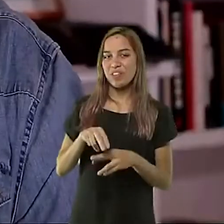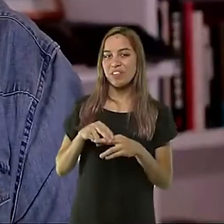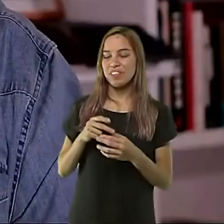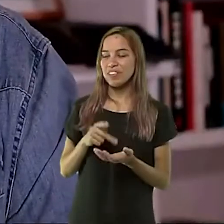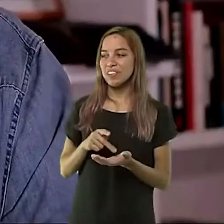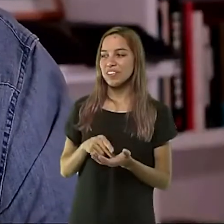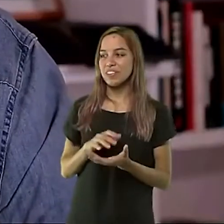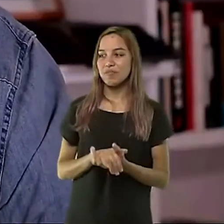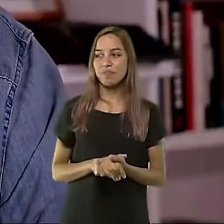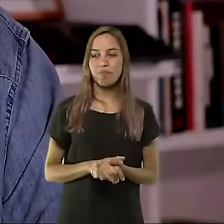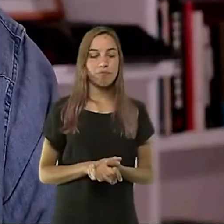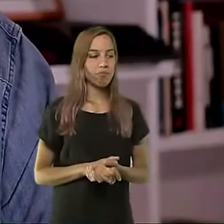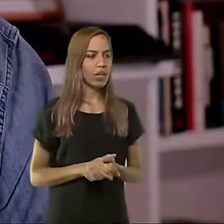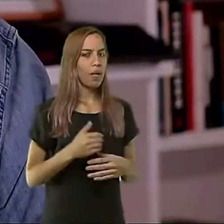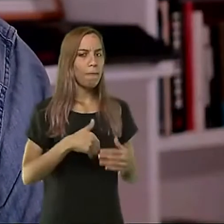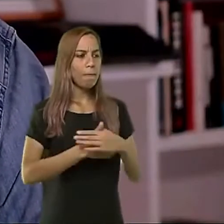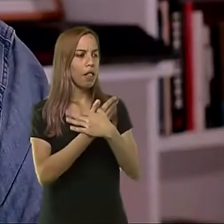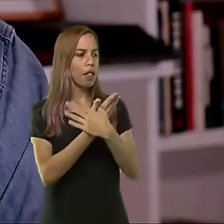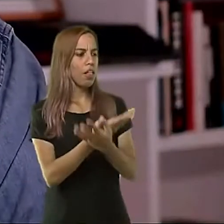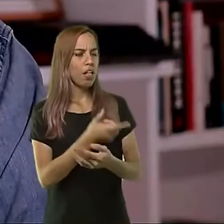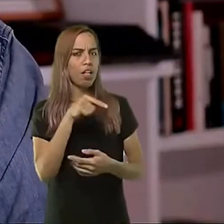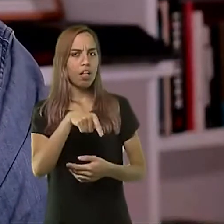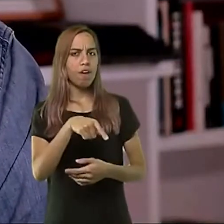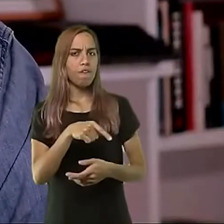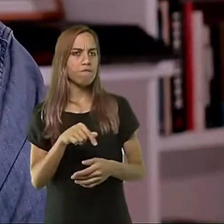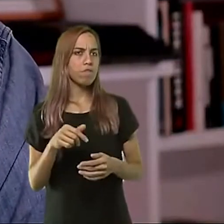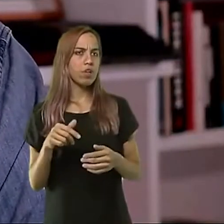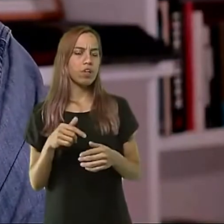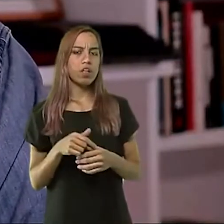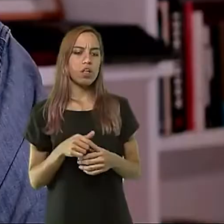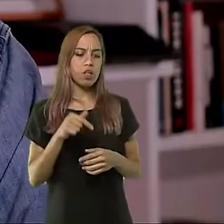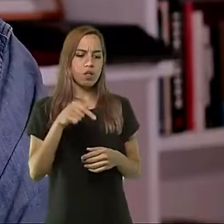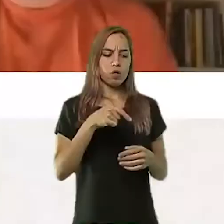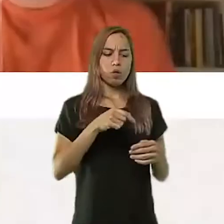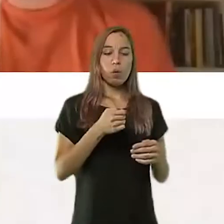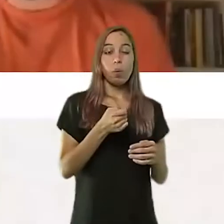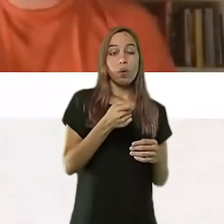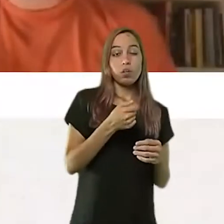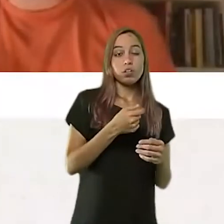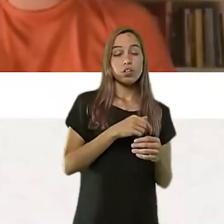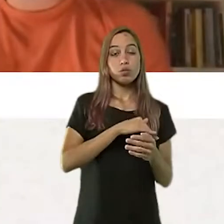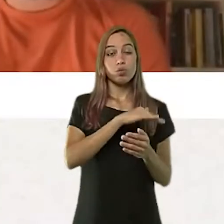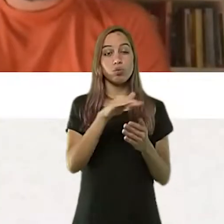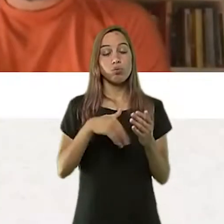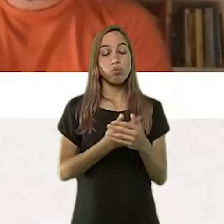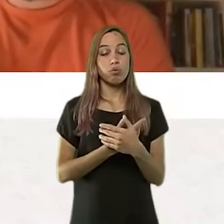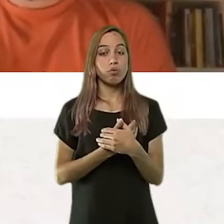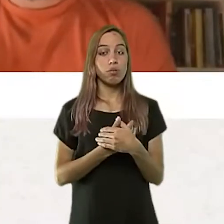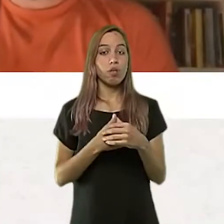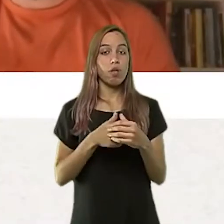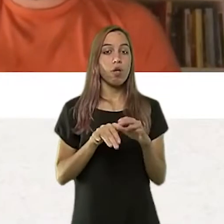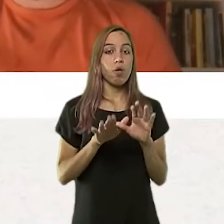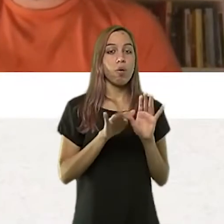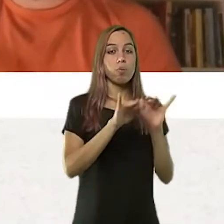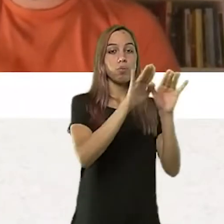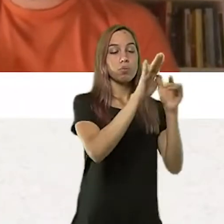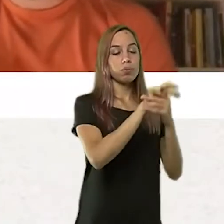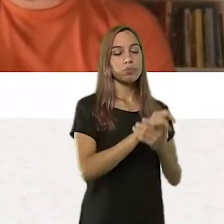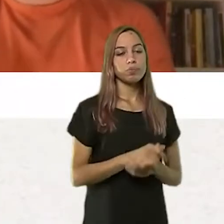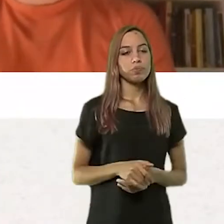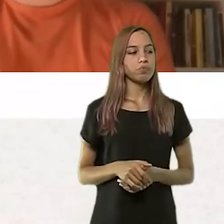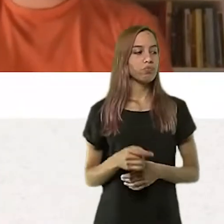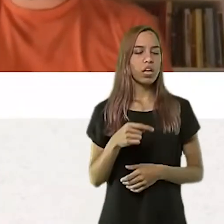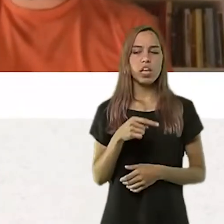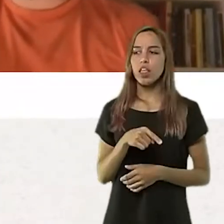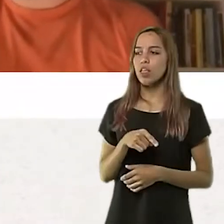As baleias. Nem todas as baleias voam. Nem todas as baleias voam é um livro, como eu costumo